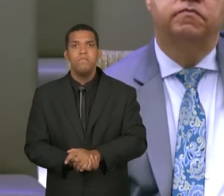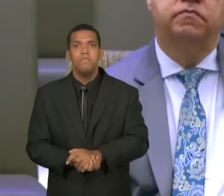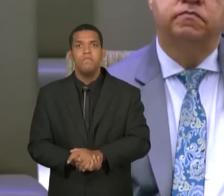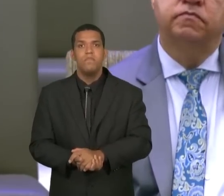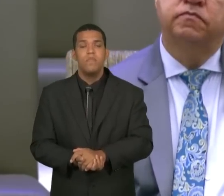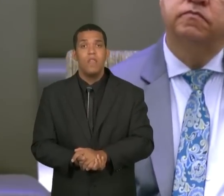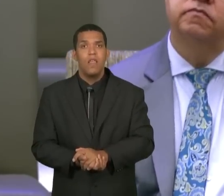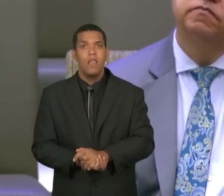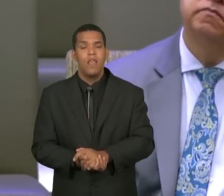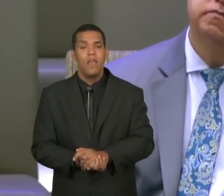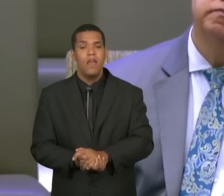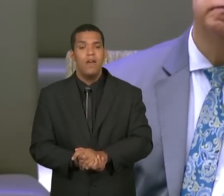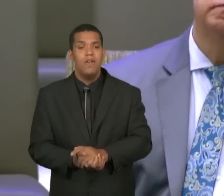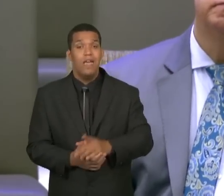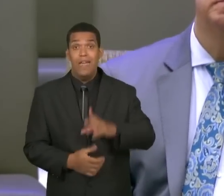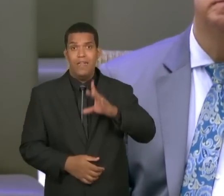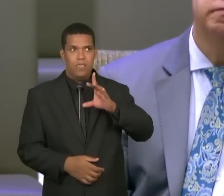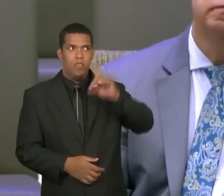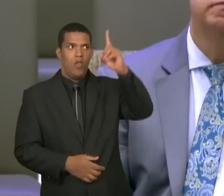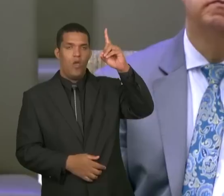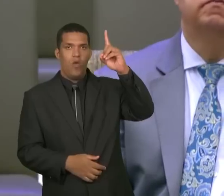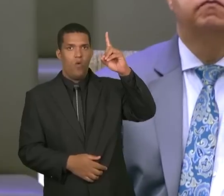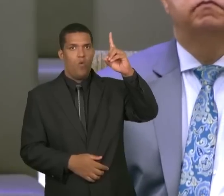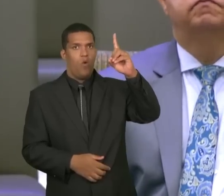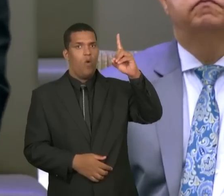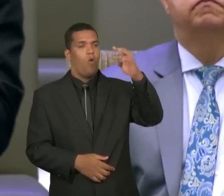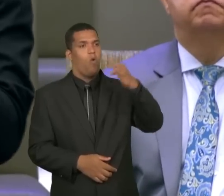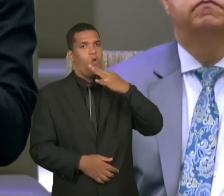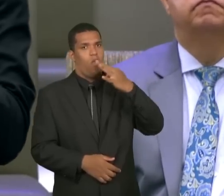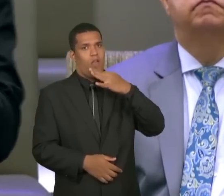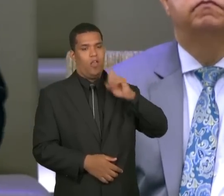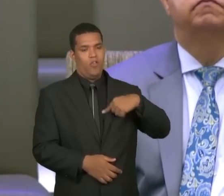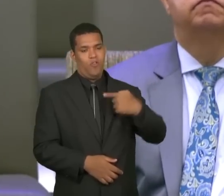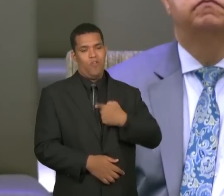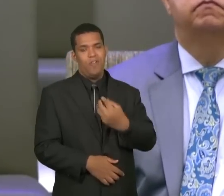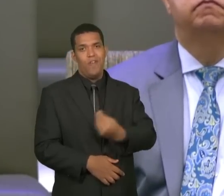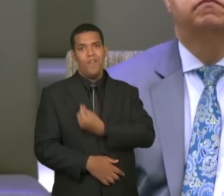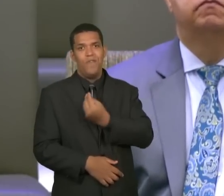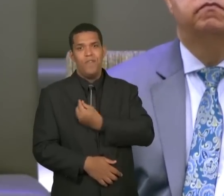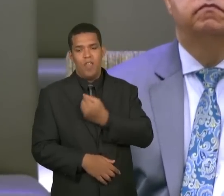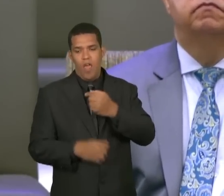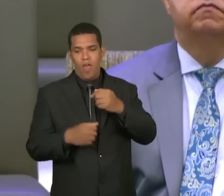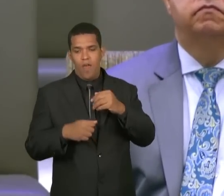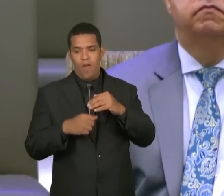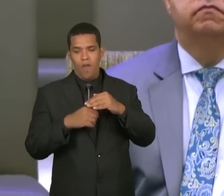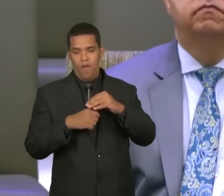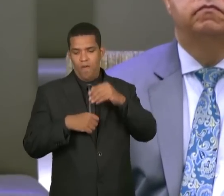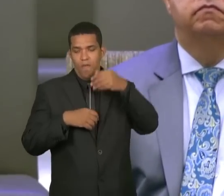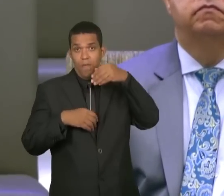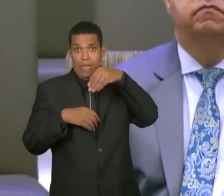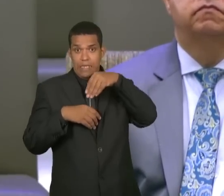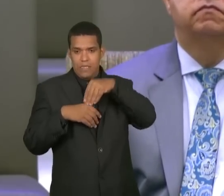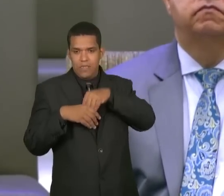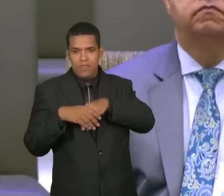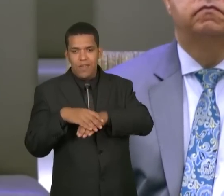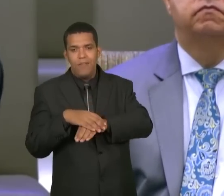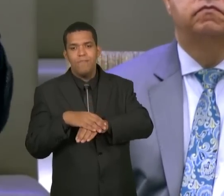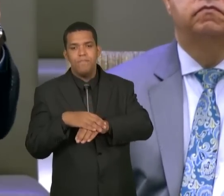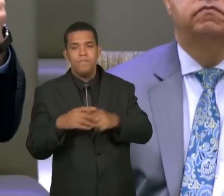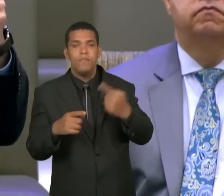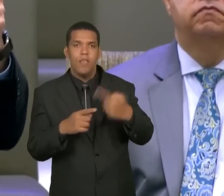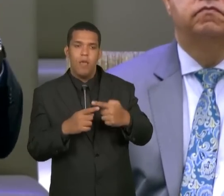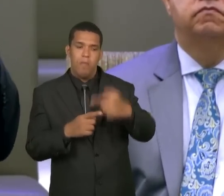nos conhece por fora mas também nos conhece por dentro Isto é a